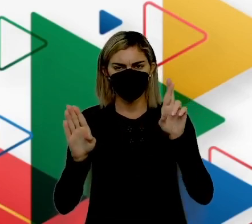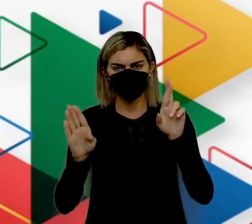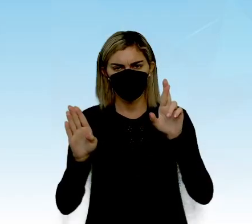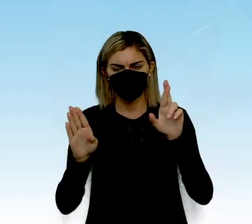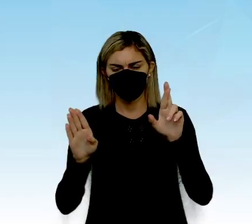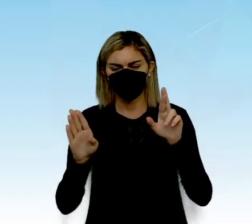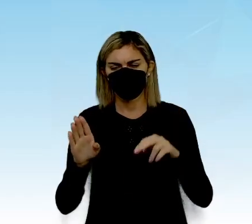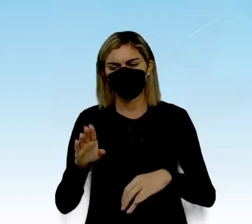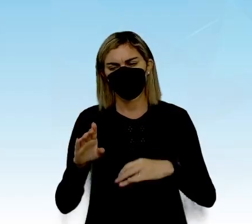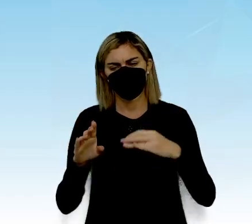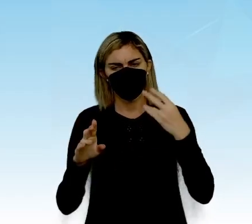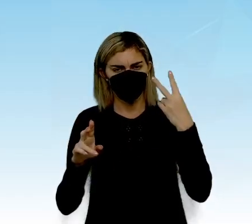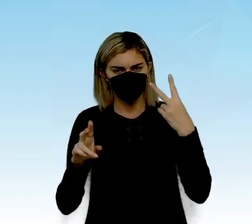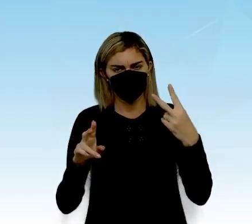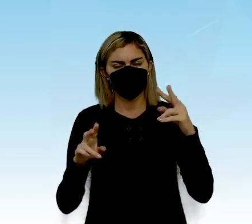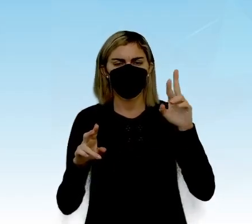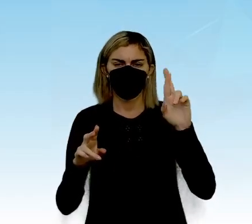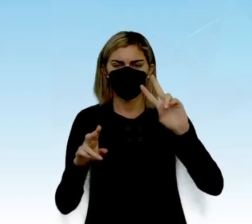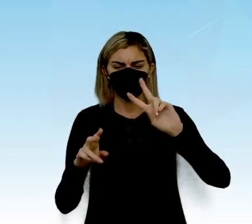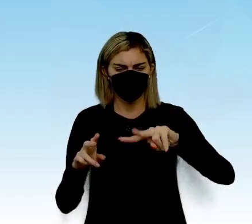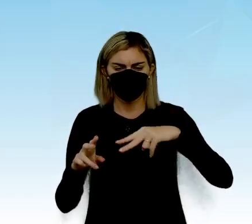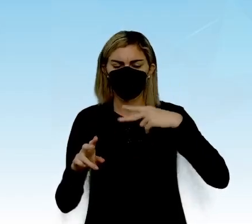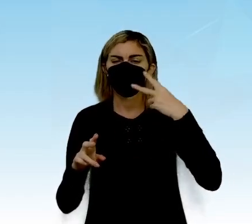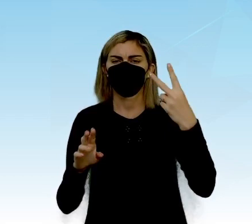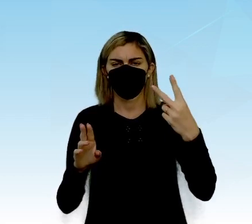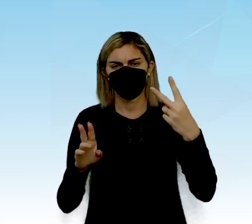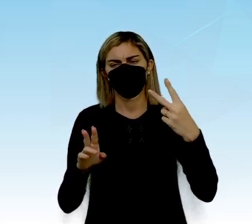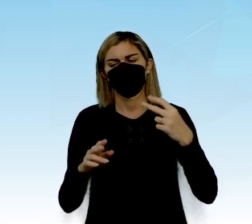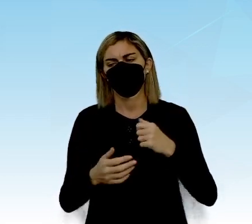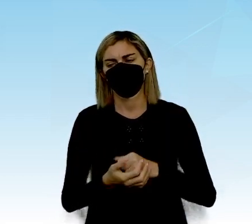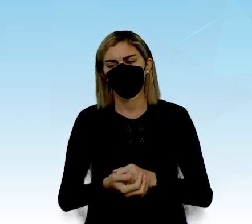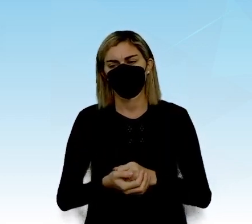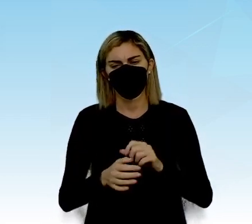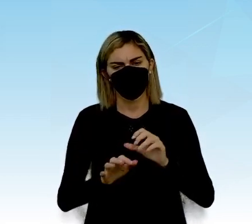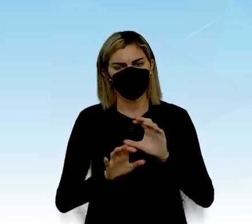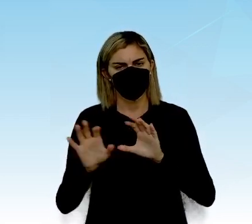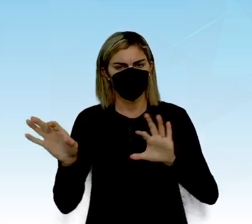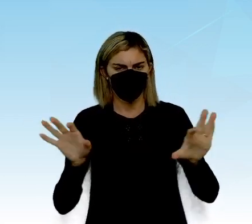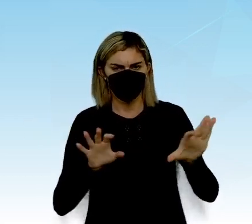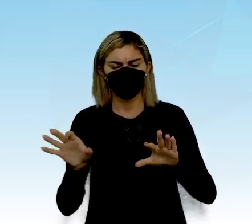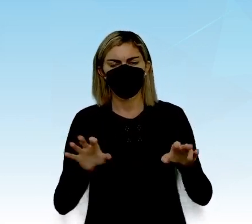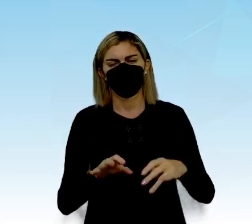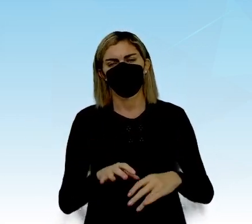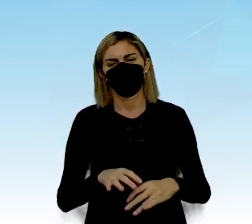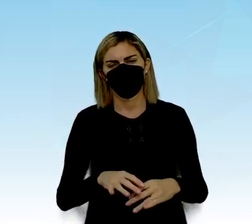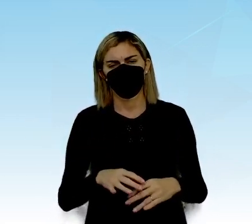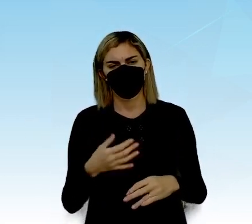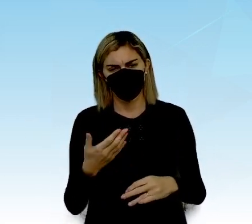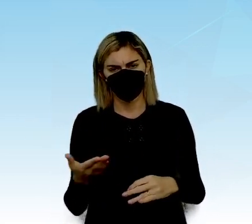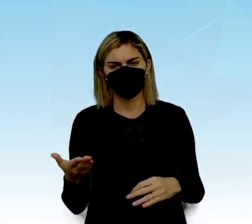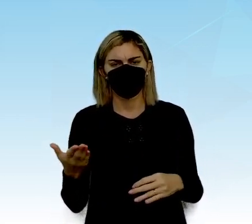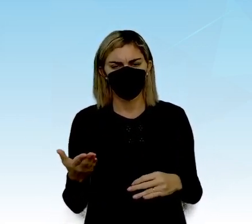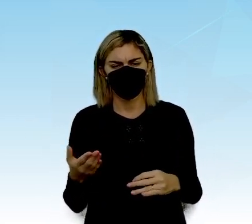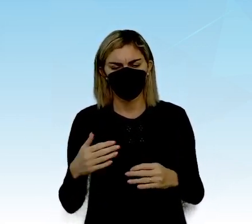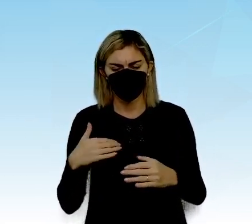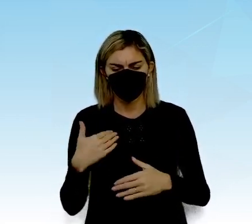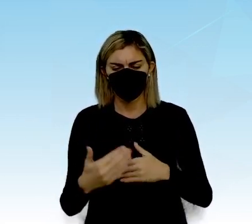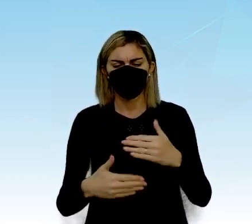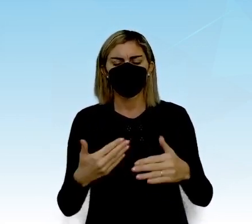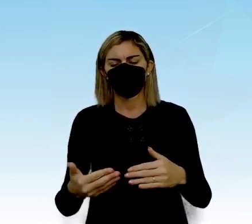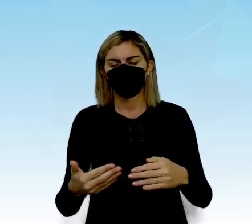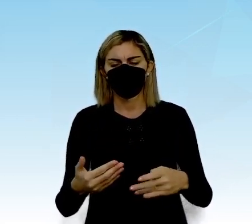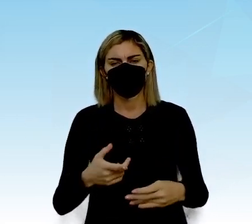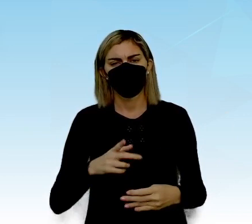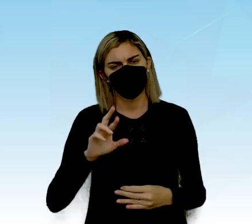é o 2R, que é o dobro. A distribuição da carga, ela é proporcional